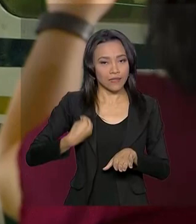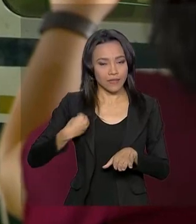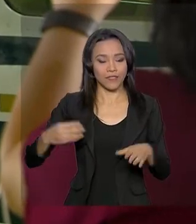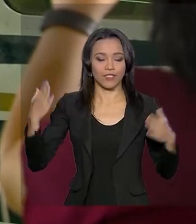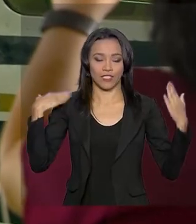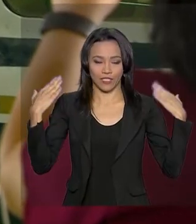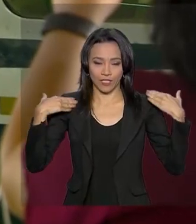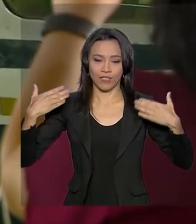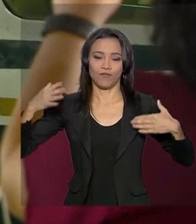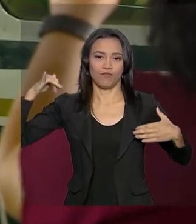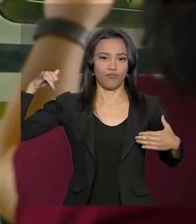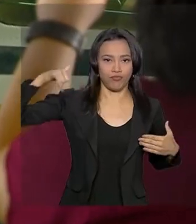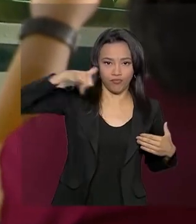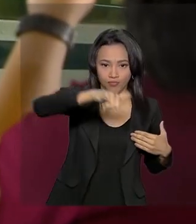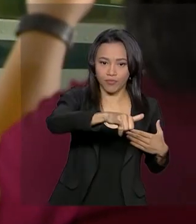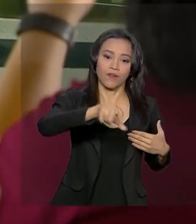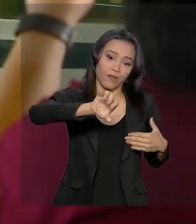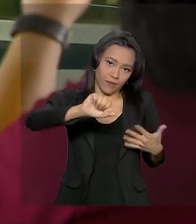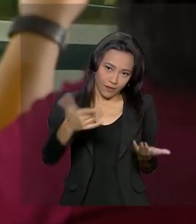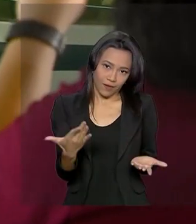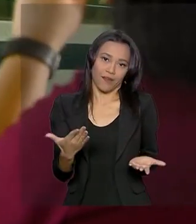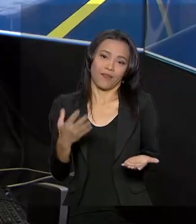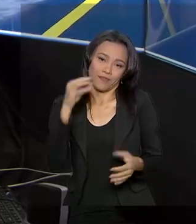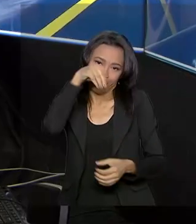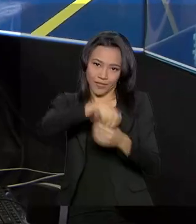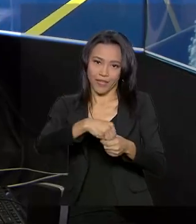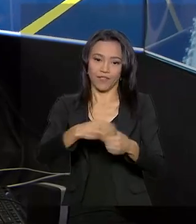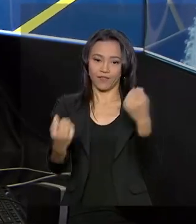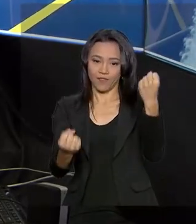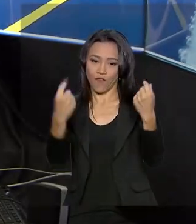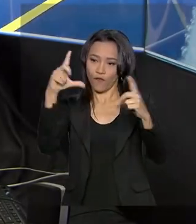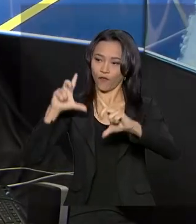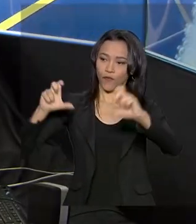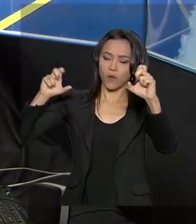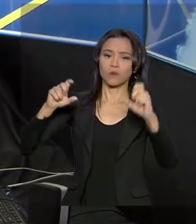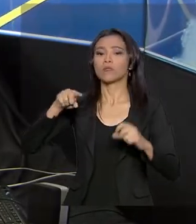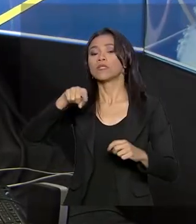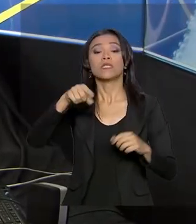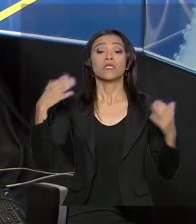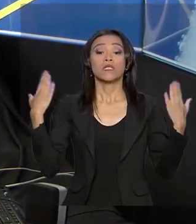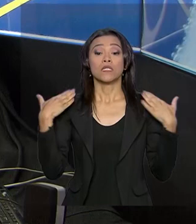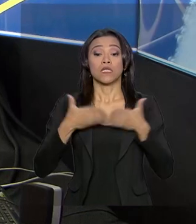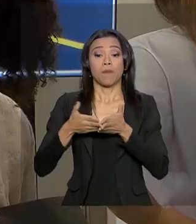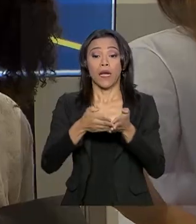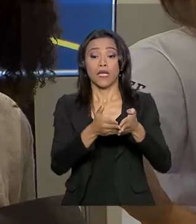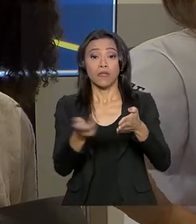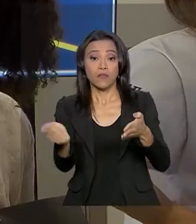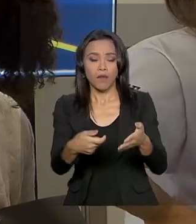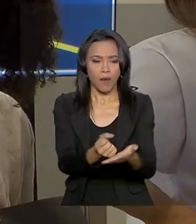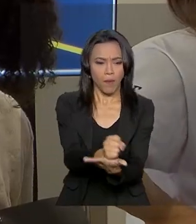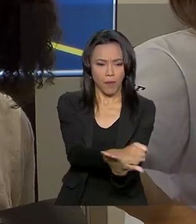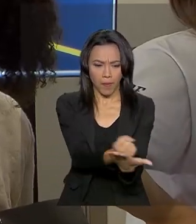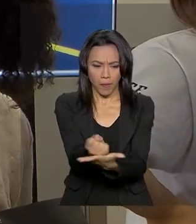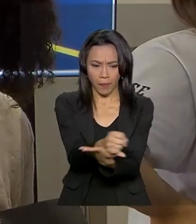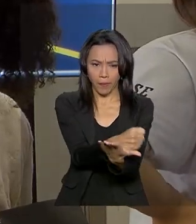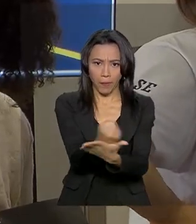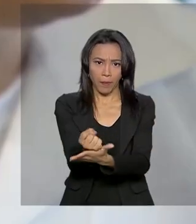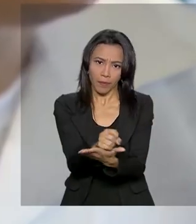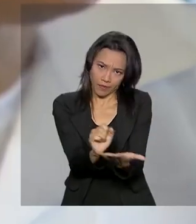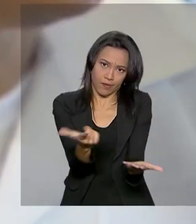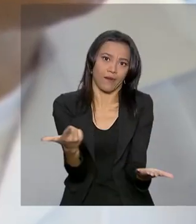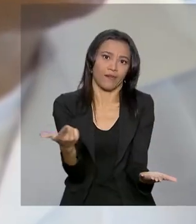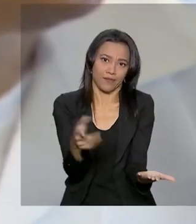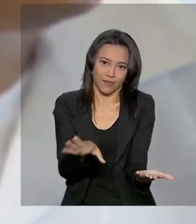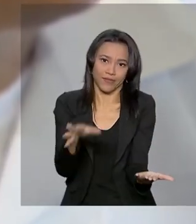claro tem que tirar uma foto dentro dele na marinha é possível conduzir um navio pelo simulador claro